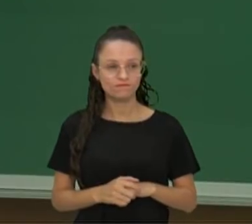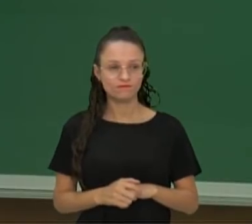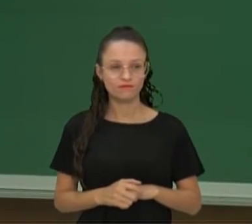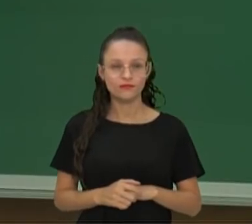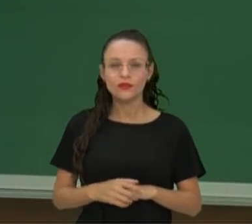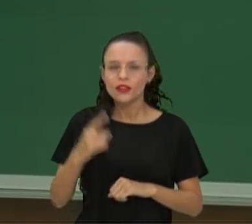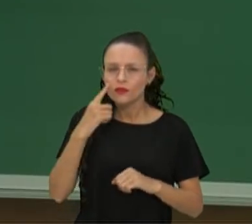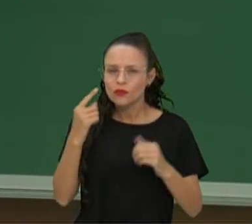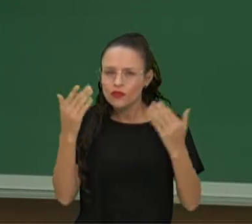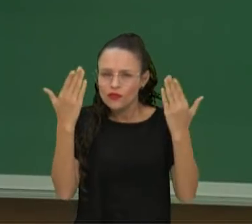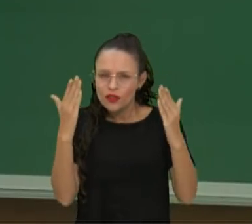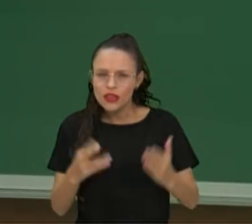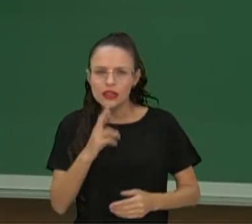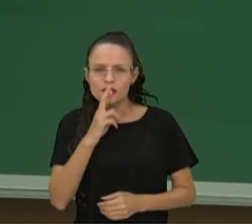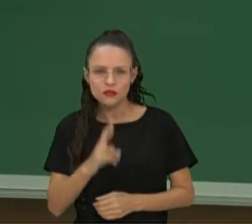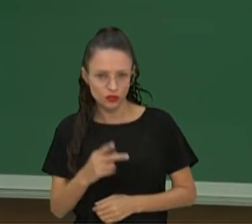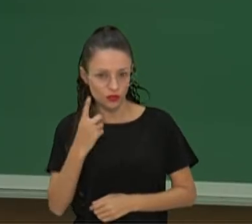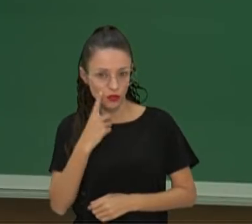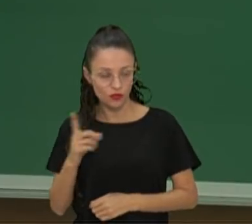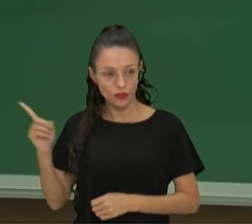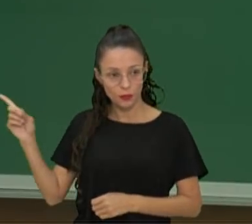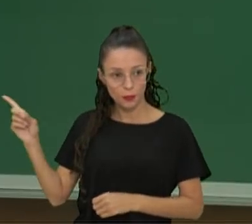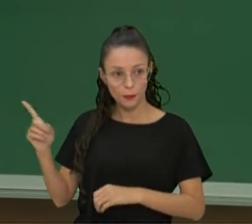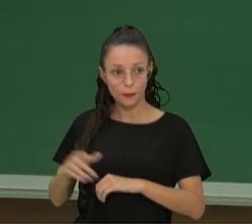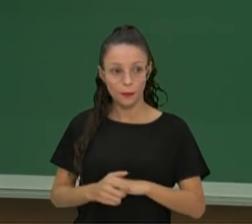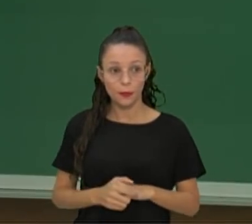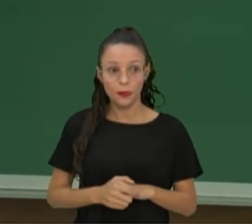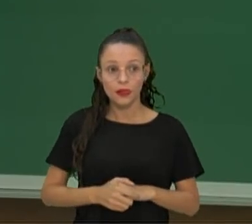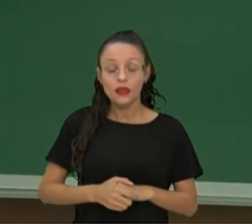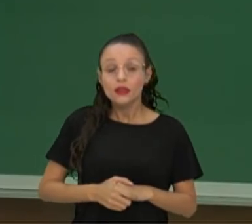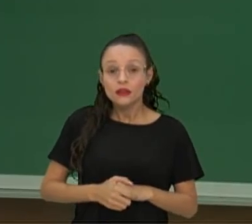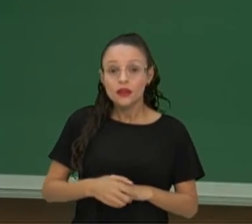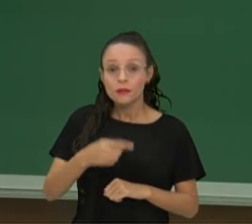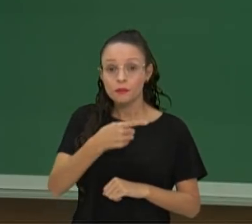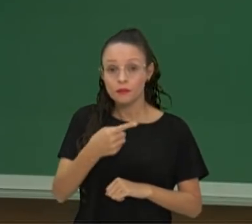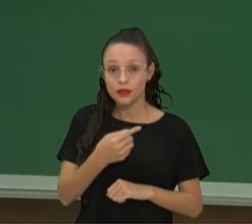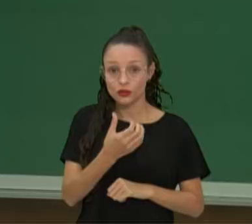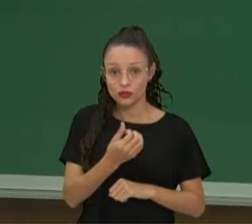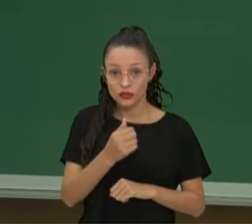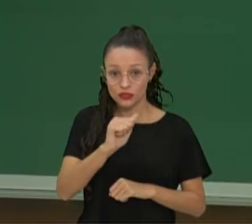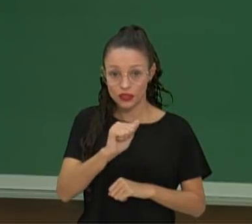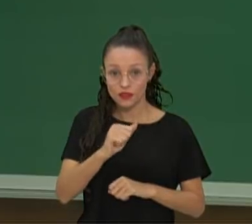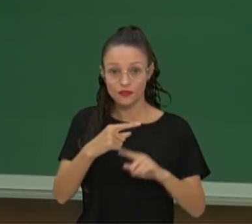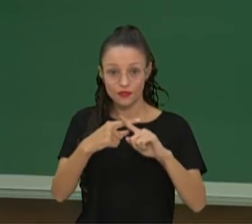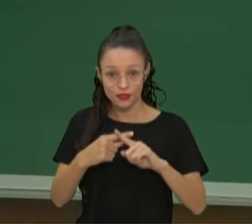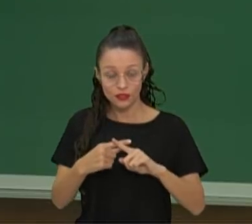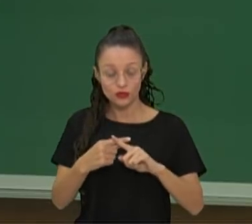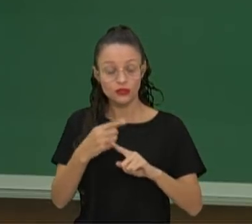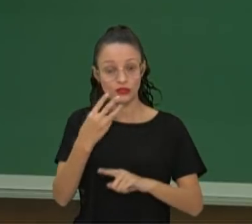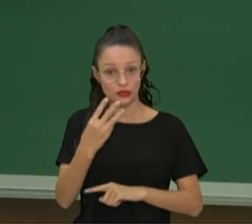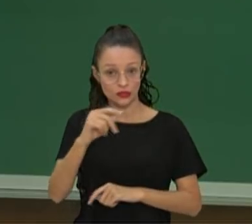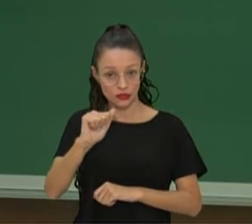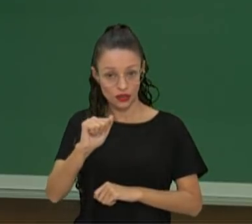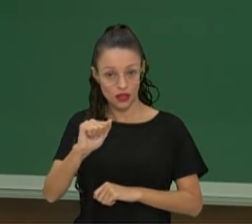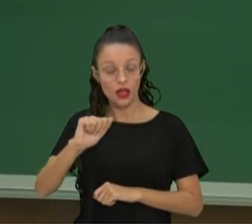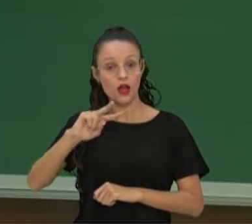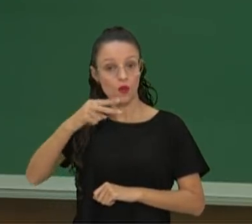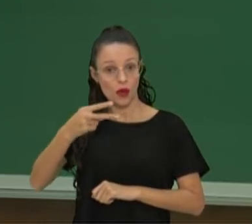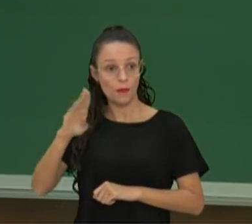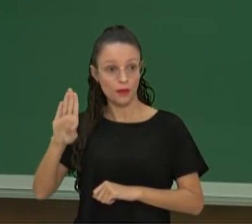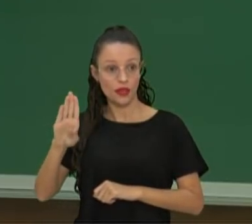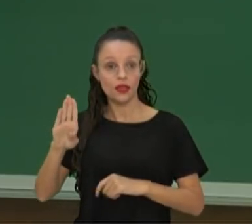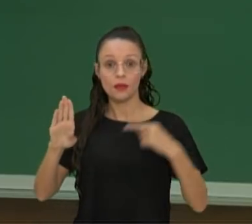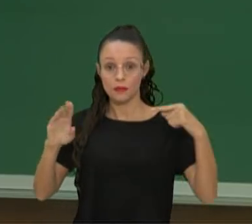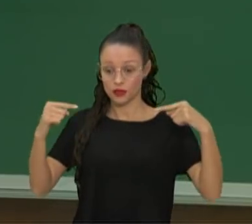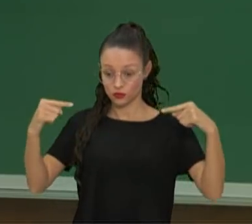Vamos conferir a resposta desses exercícios. Olha só. O primeiro era menos 6a vezes menos 3a ao quadrado b. Menos com